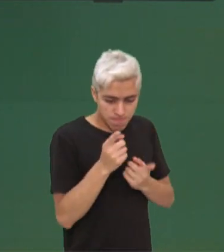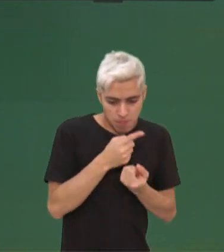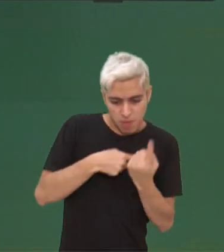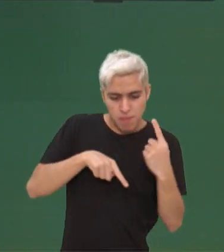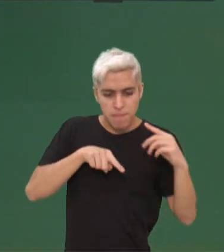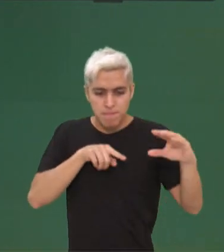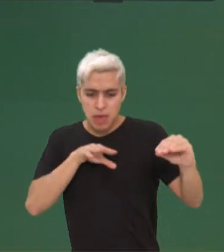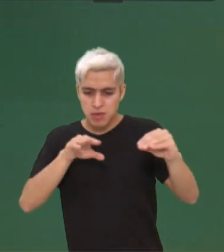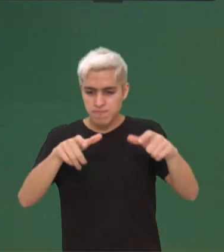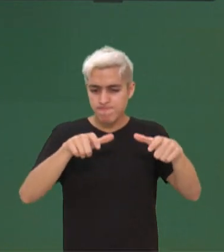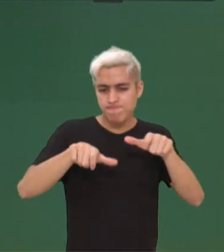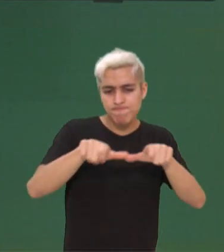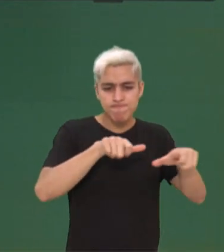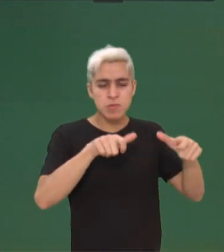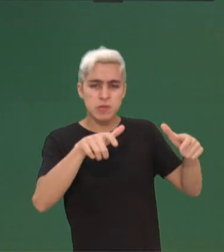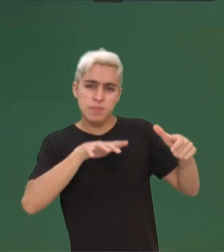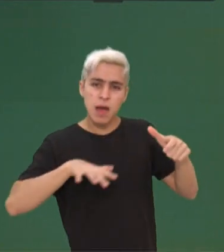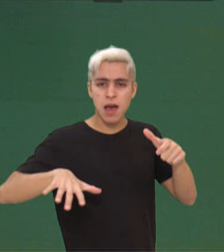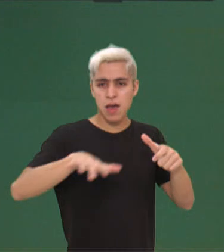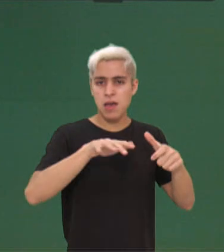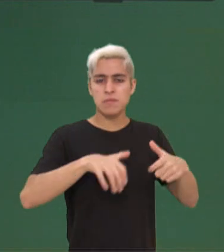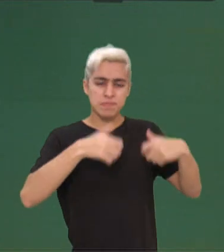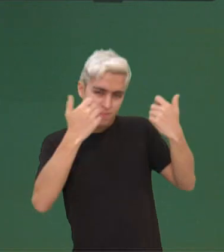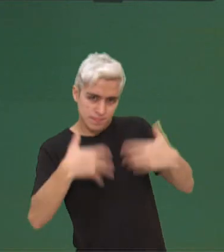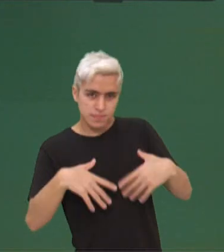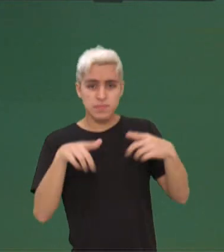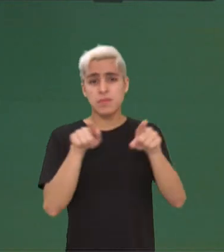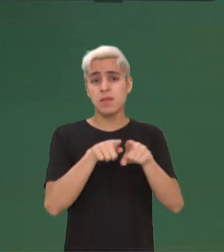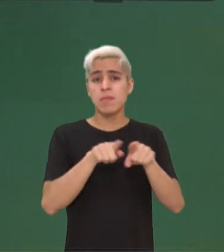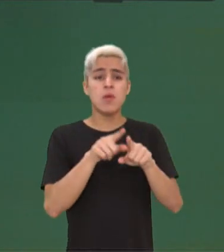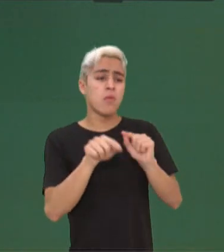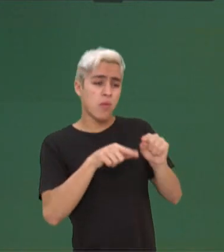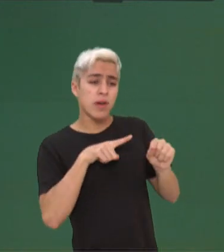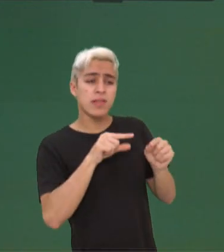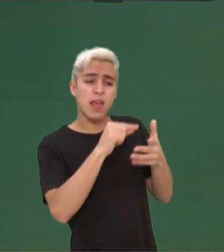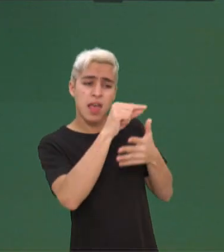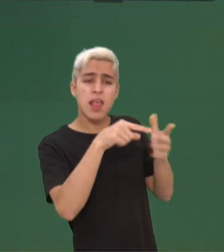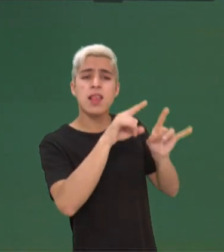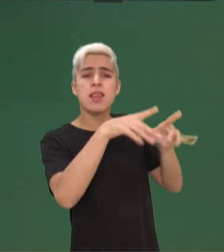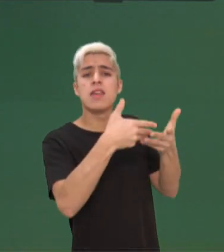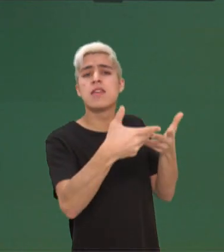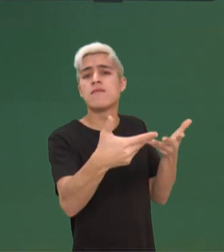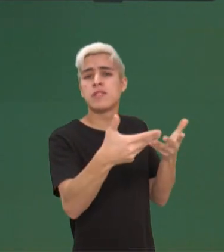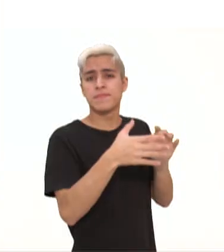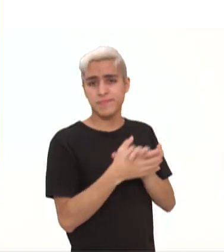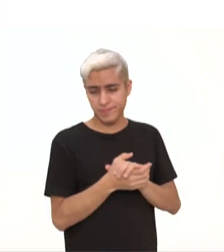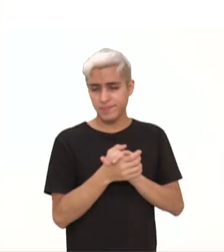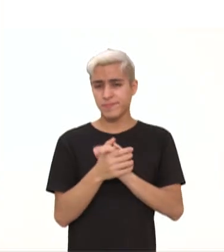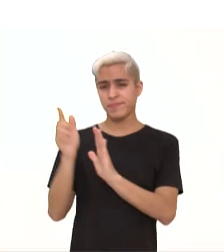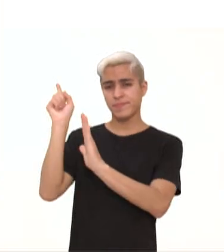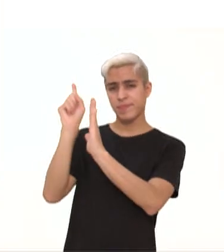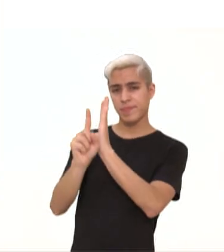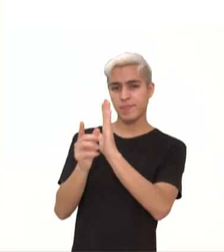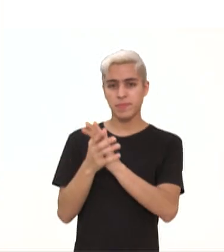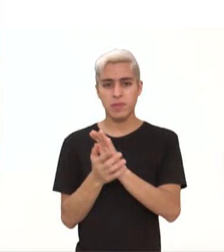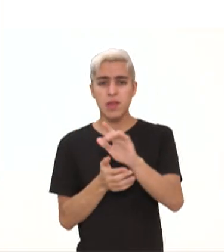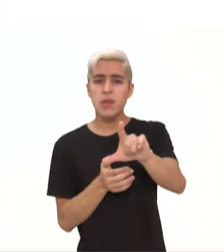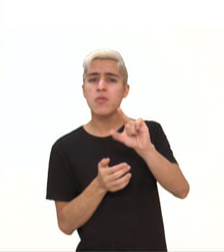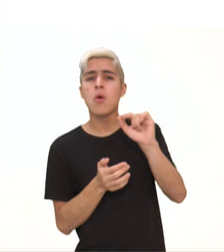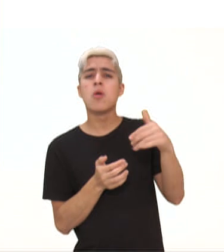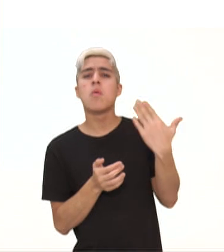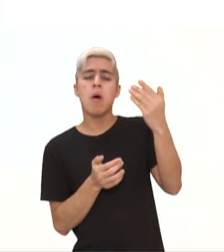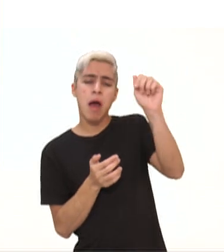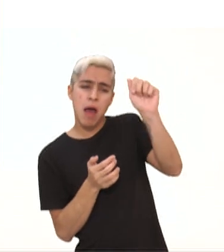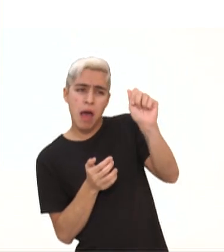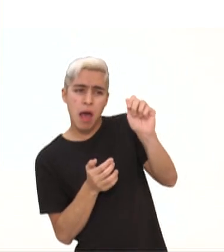geográfico, do uso dos recursos naturais e da disponibilidade de matéria-prima. Então, perguntinha lá. Escolha a alternativa